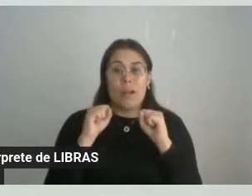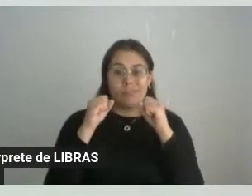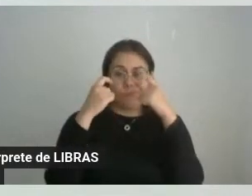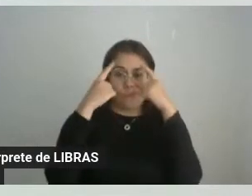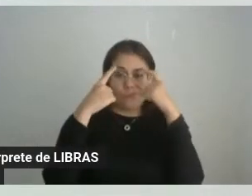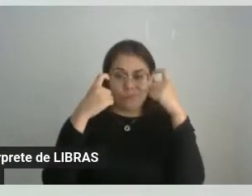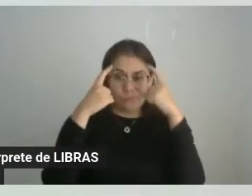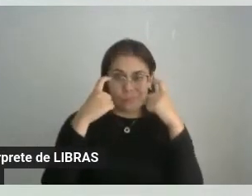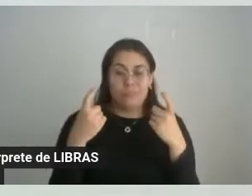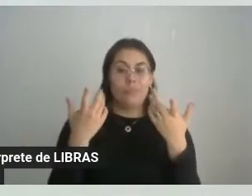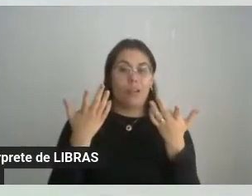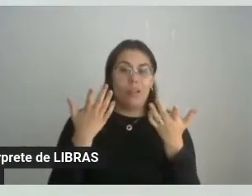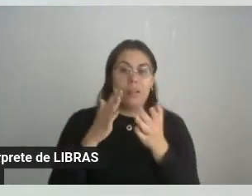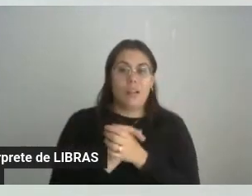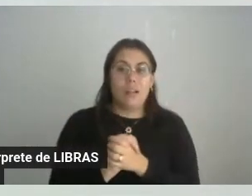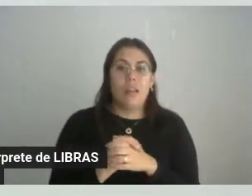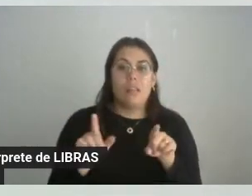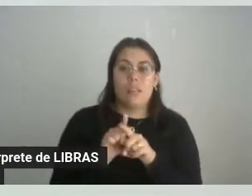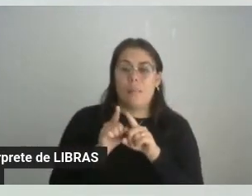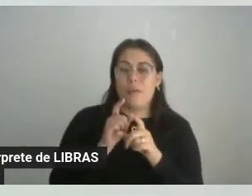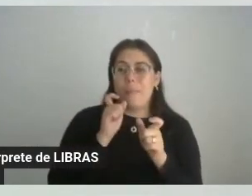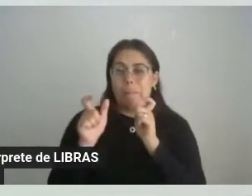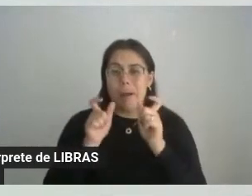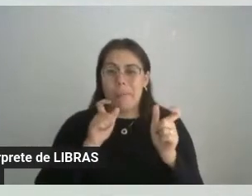uma comunicação verbal